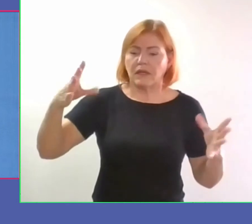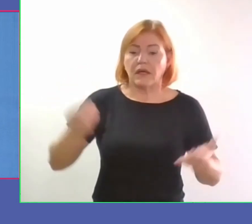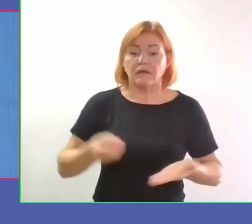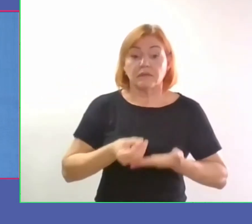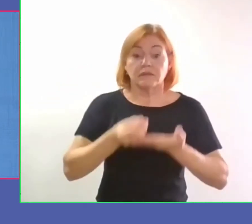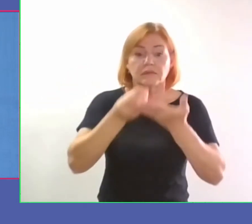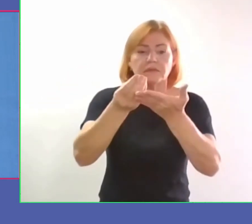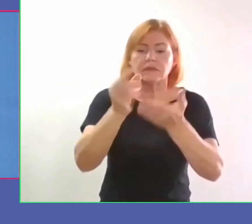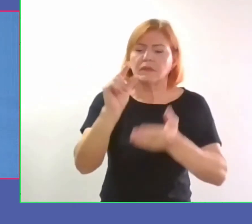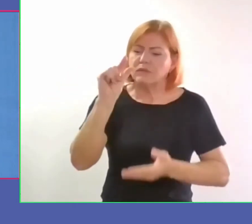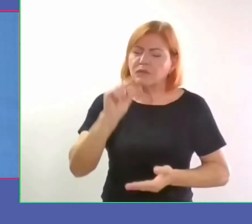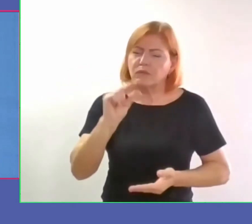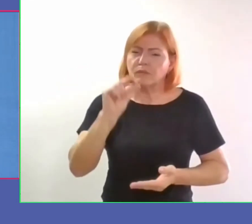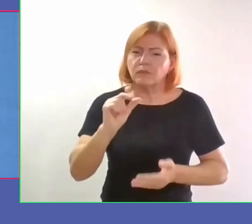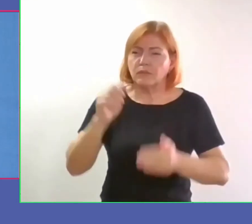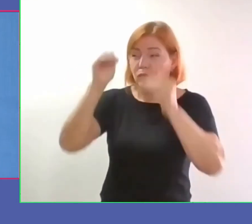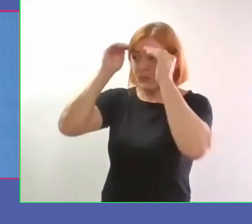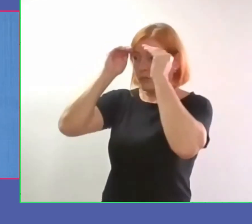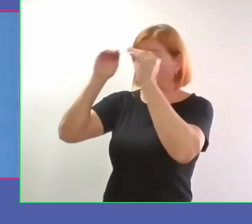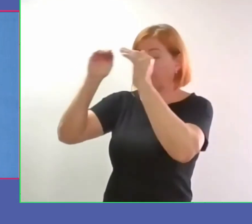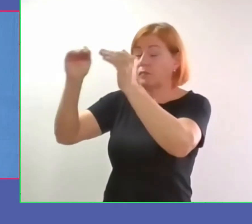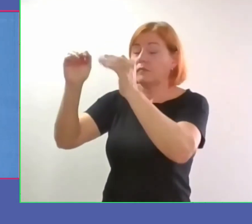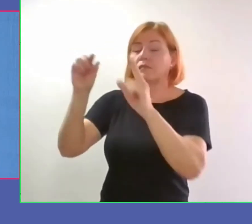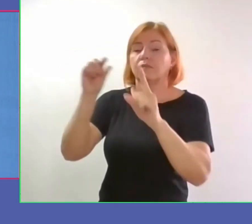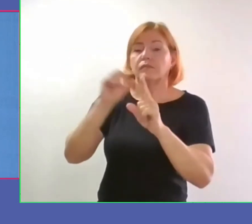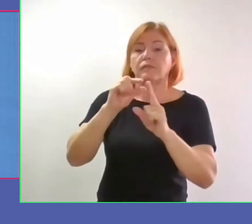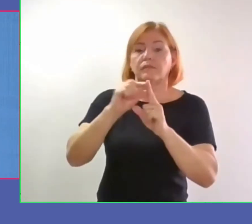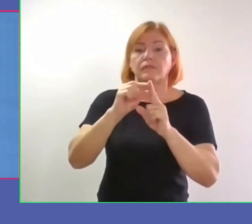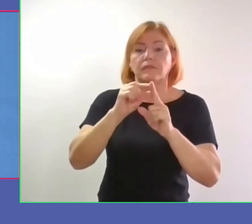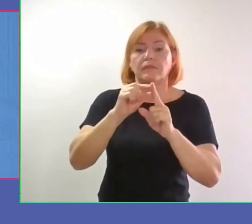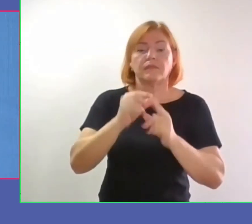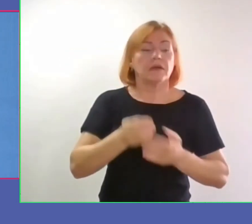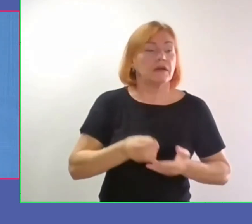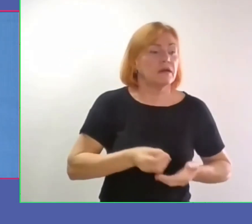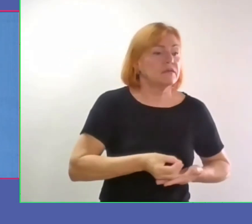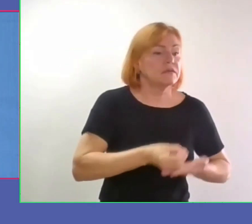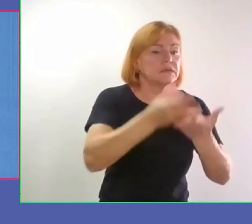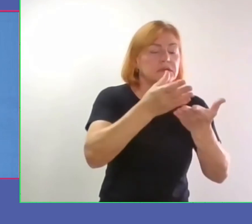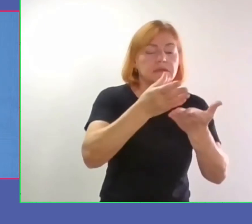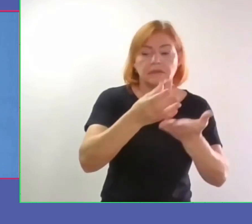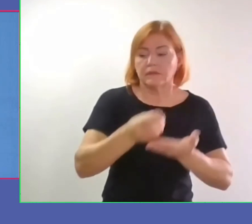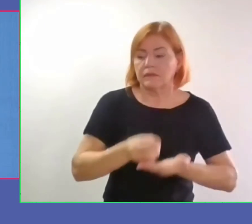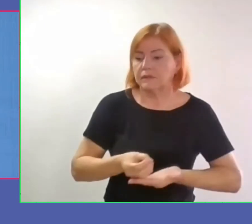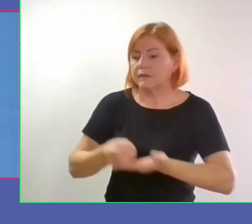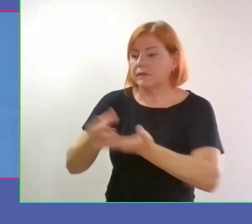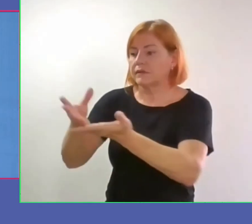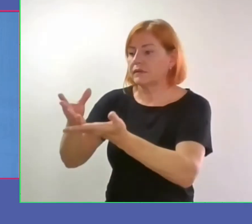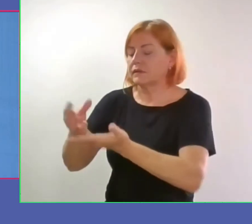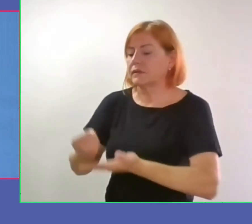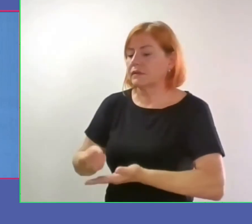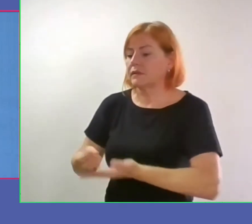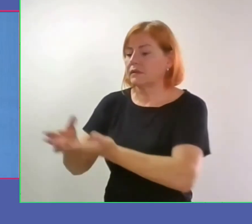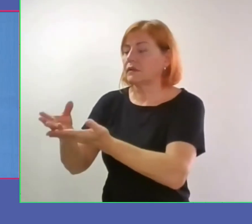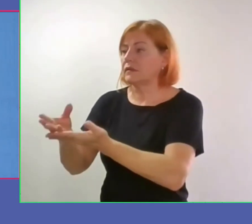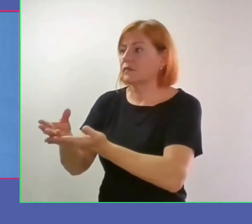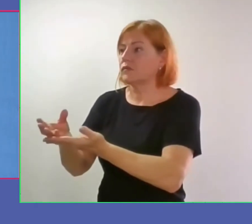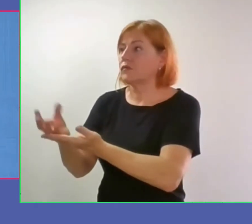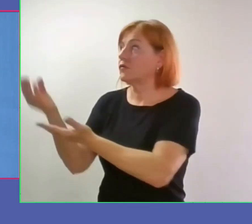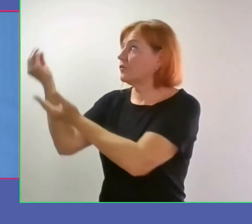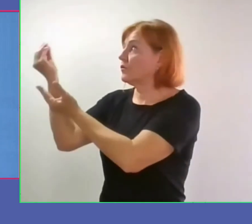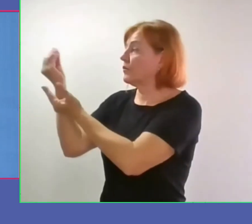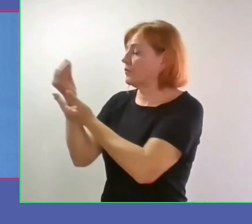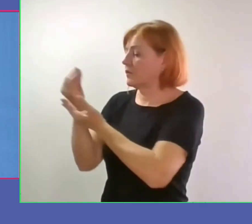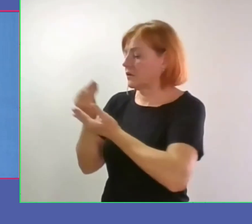obediência à palavra, nós distribuímos às pessoas o que o Senhor nos entregar. E os